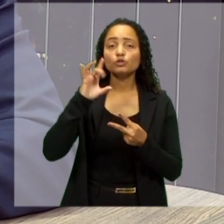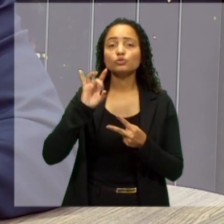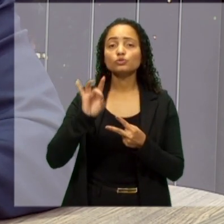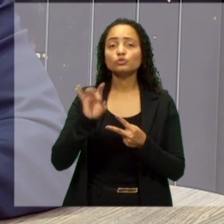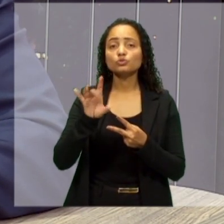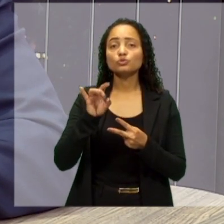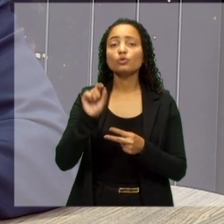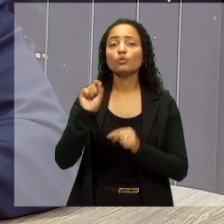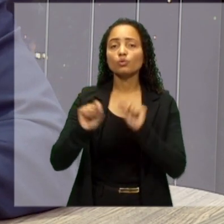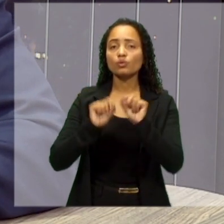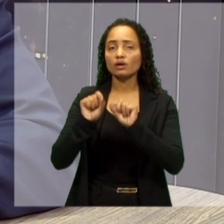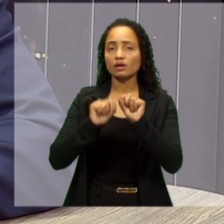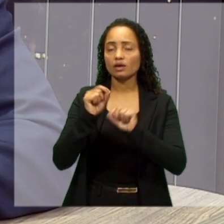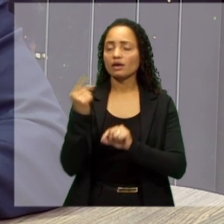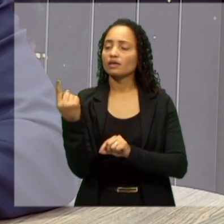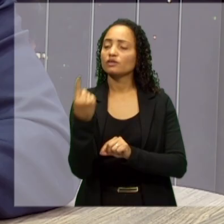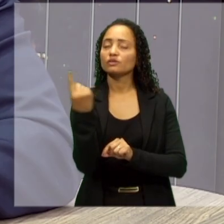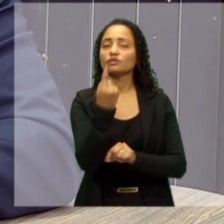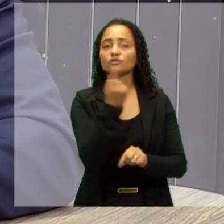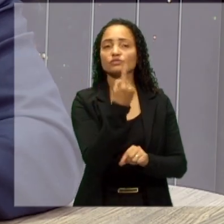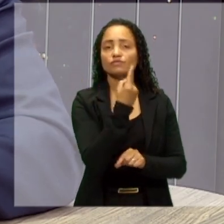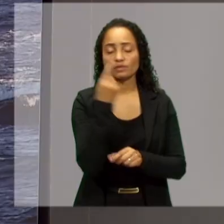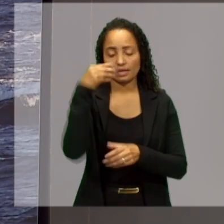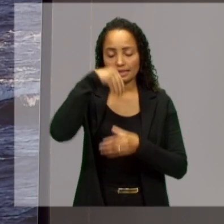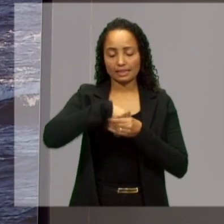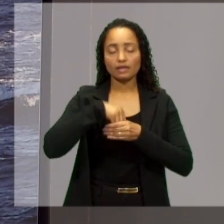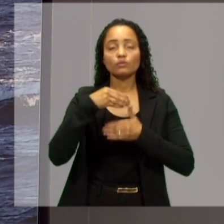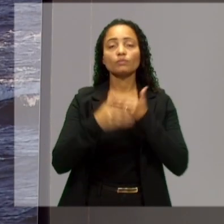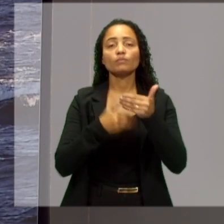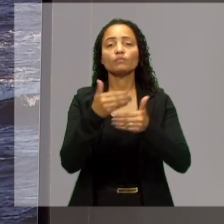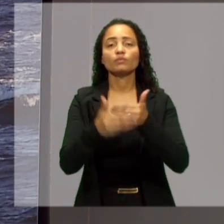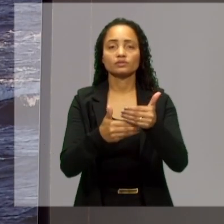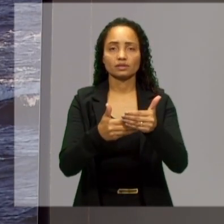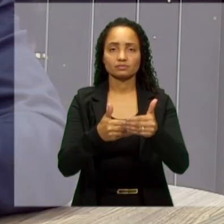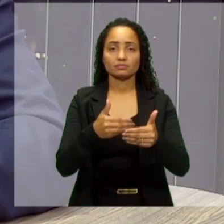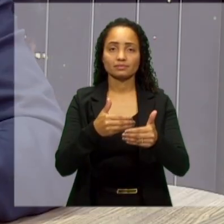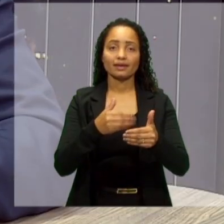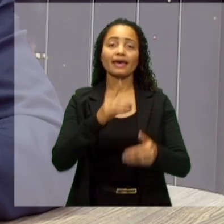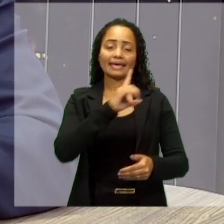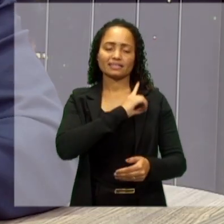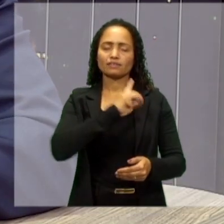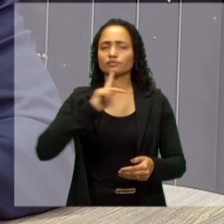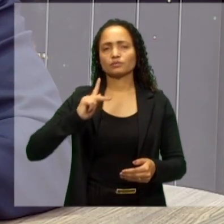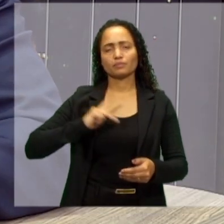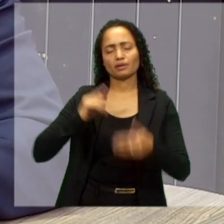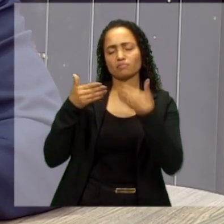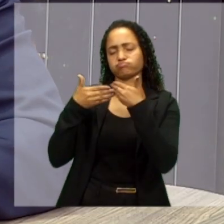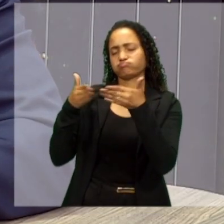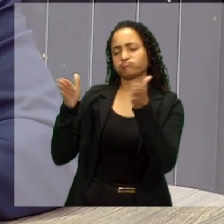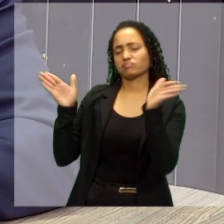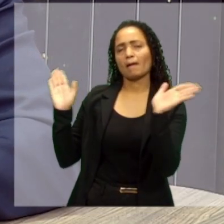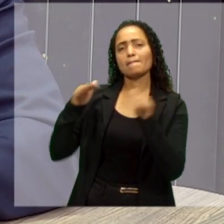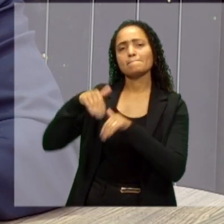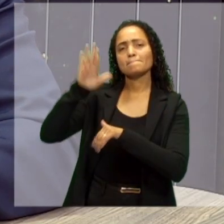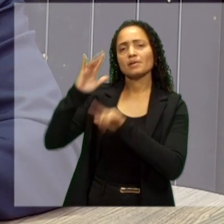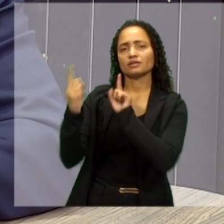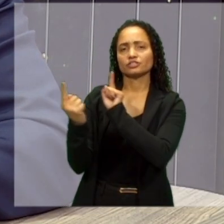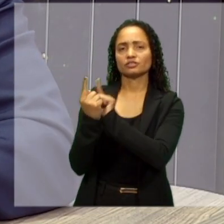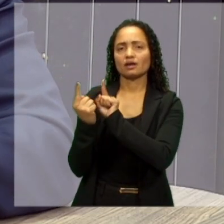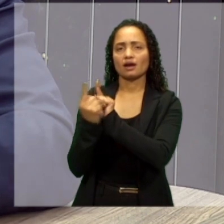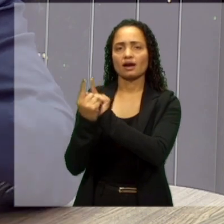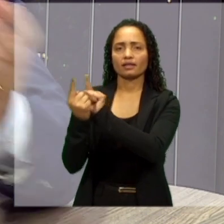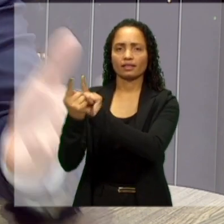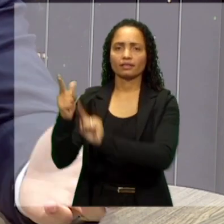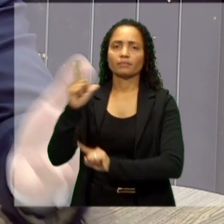individual dentro do processo. E a atuação da Defensoria Pública ela é muito mais ampla. Ela é no processo e fora do